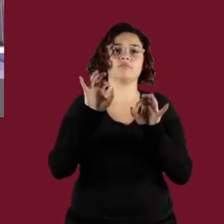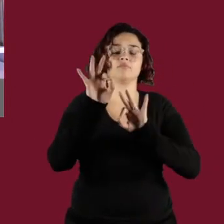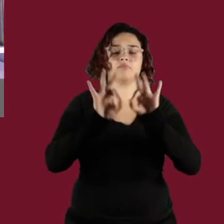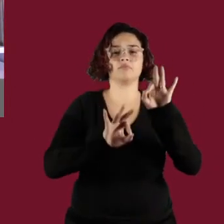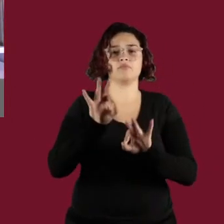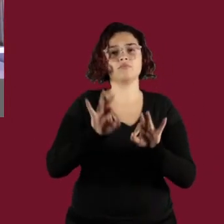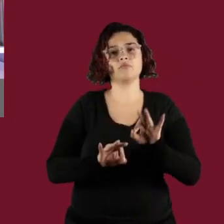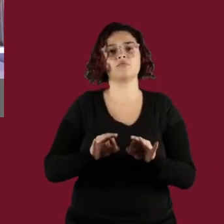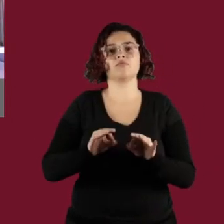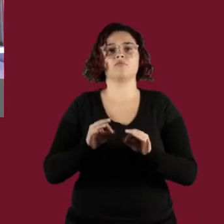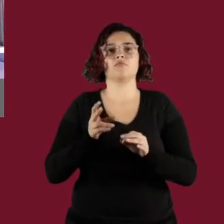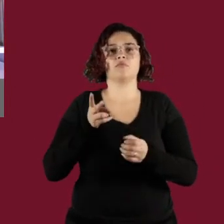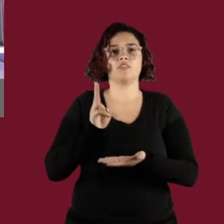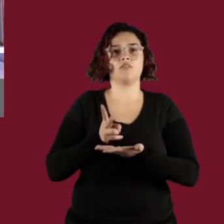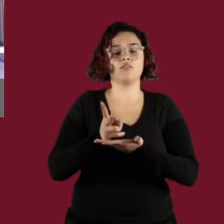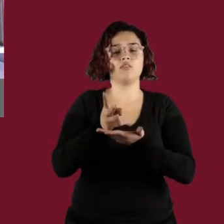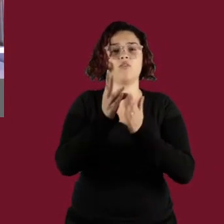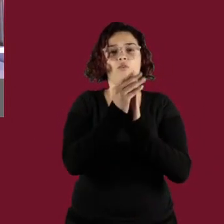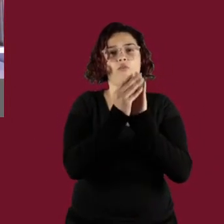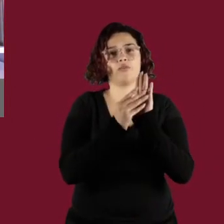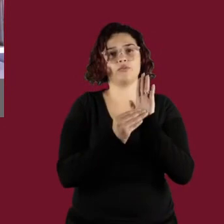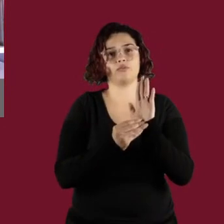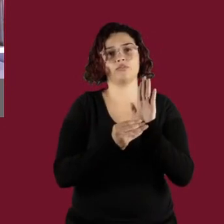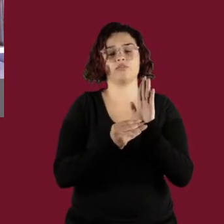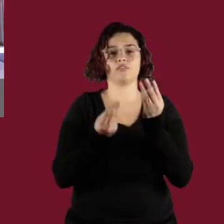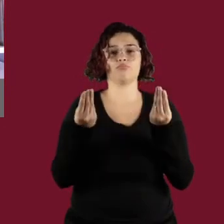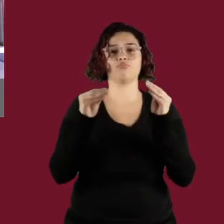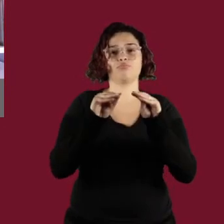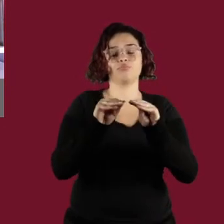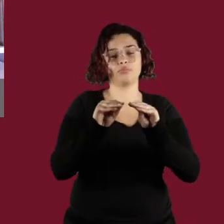peça de conteúdo na ONU News.